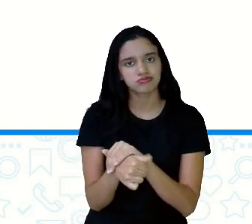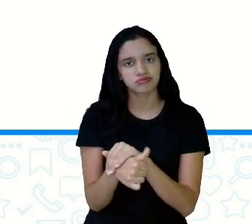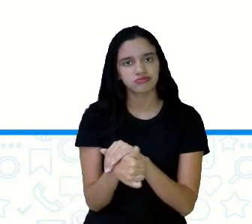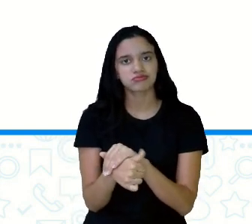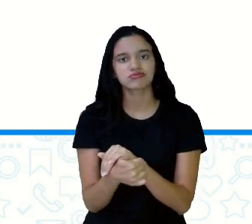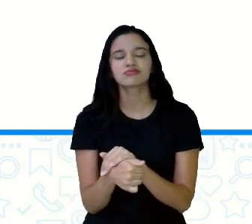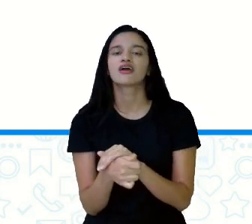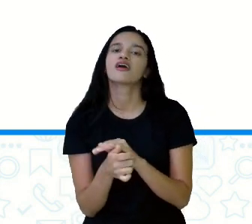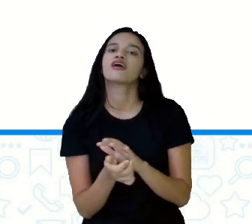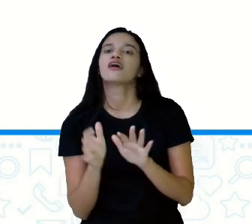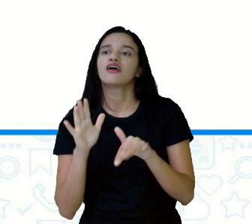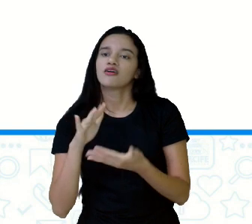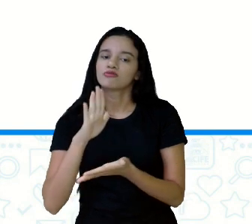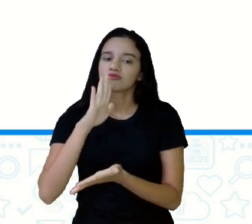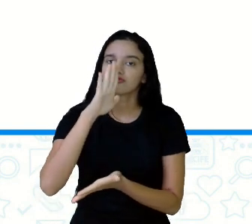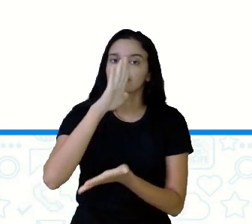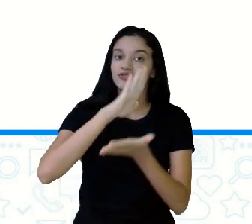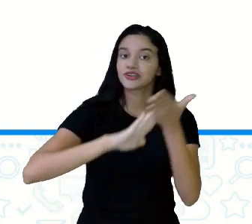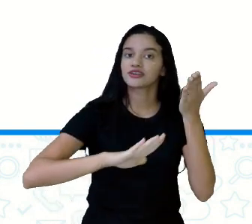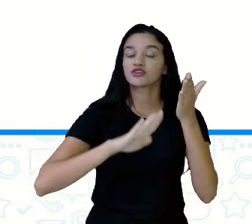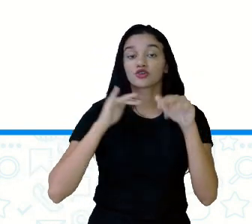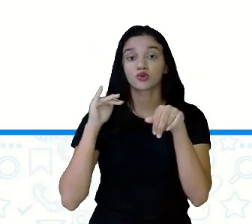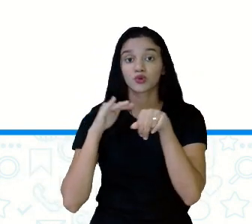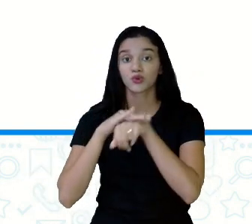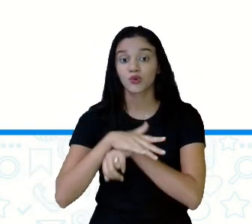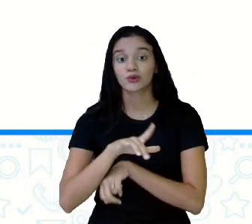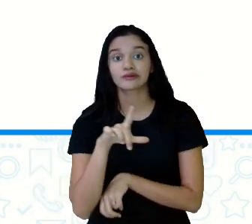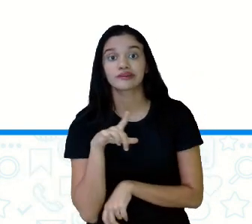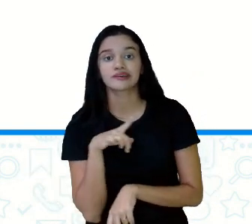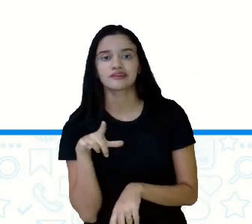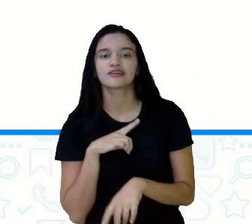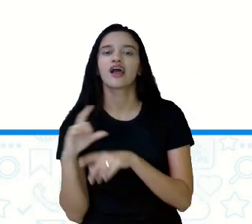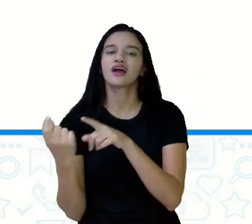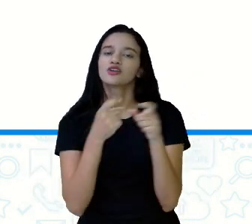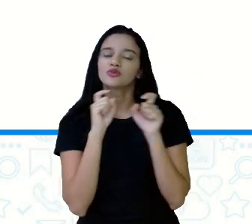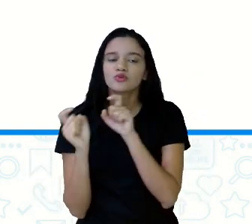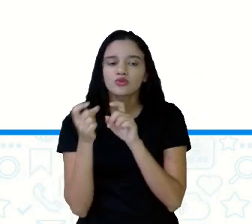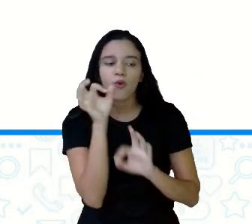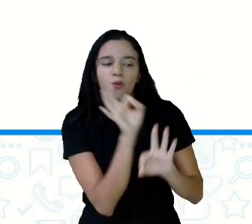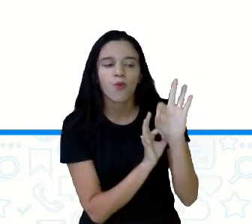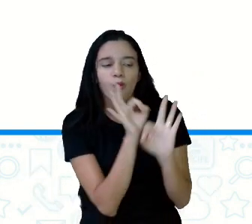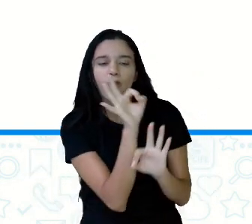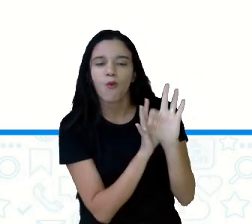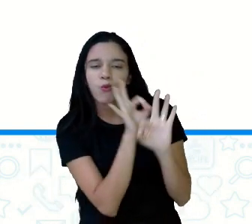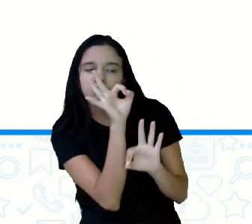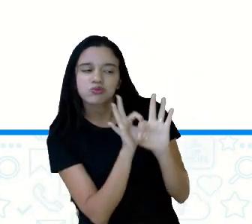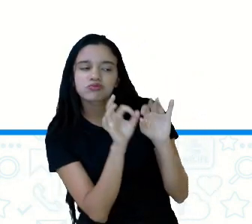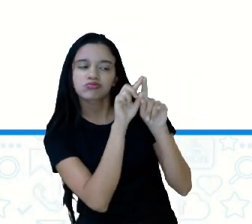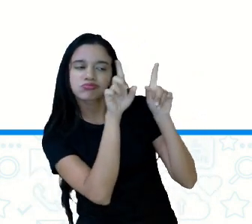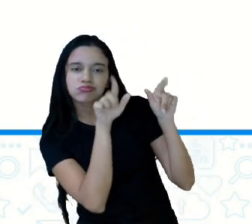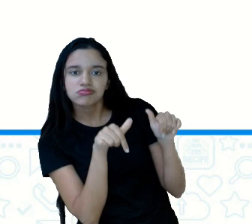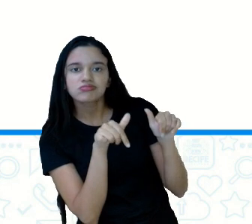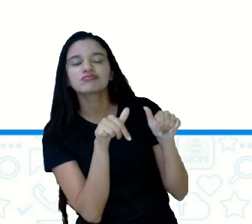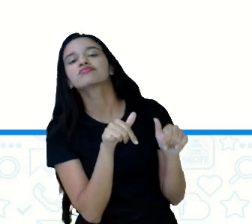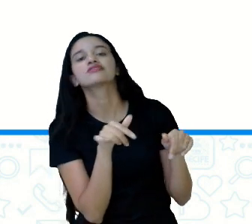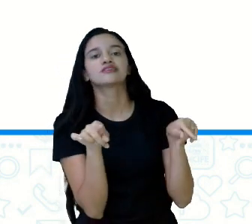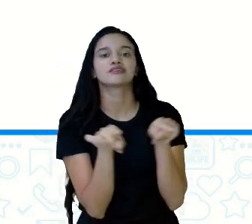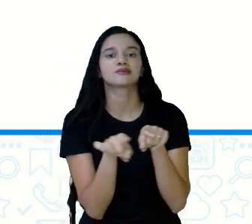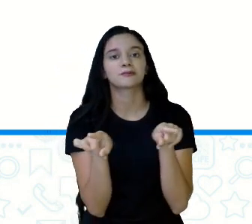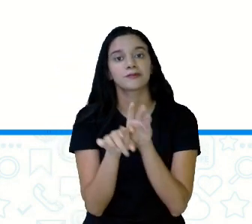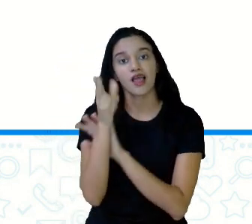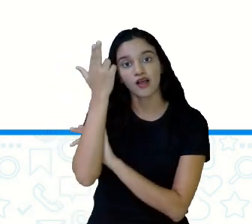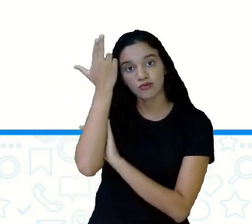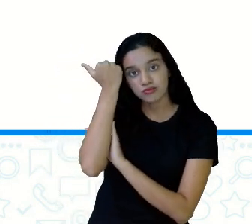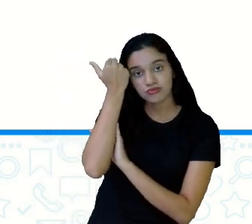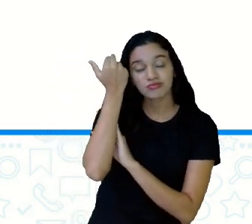longa viagem de volta daquela noite, tinha discutido um plano de ação com floco de neve e